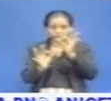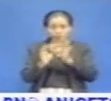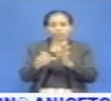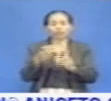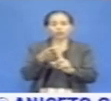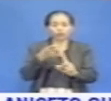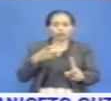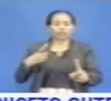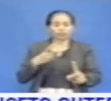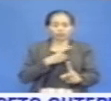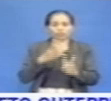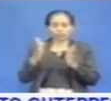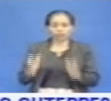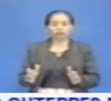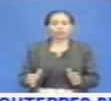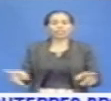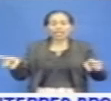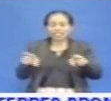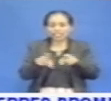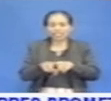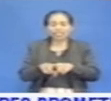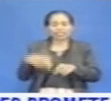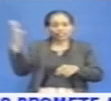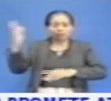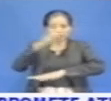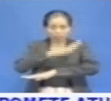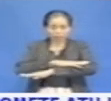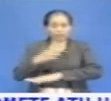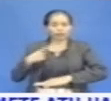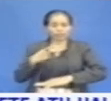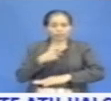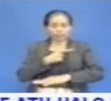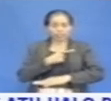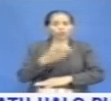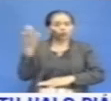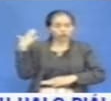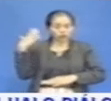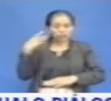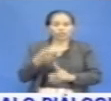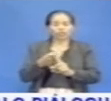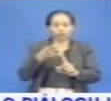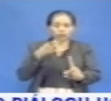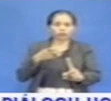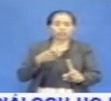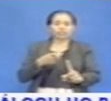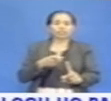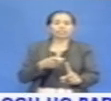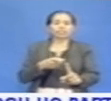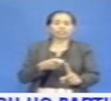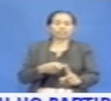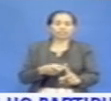cargo secretaria mesa Parlamento Nacional, nebe antes ne assumi husse deputada bancada CNRT,